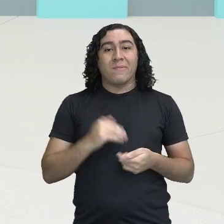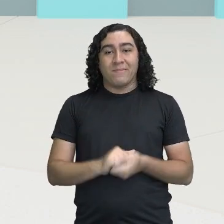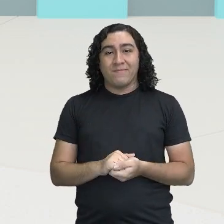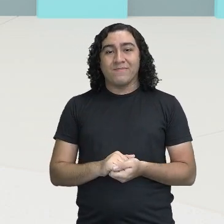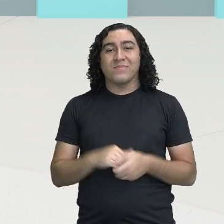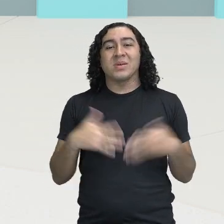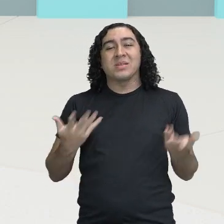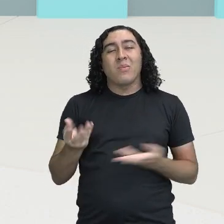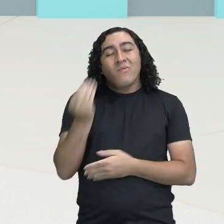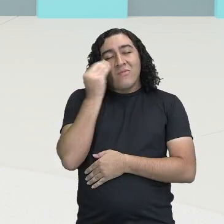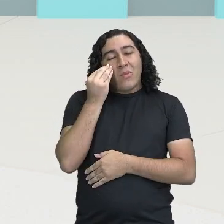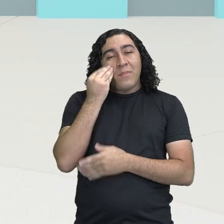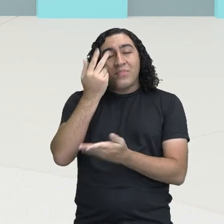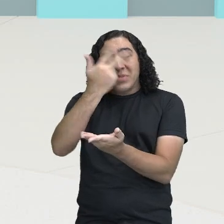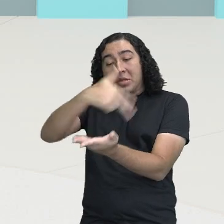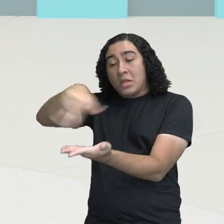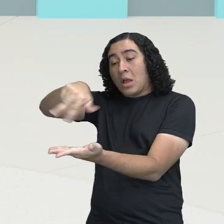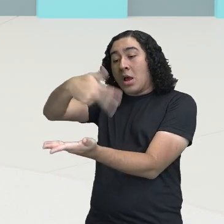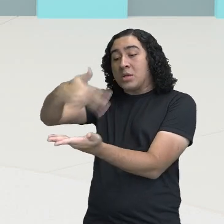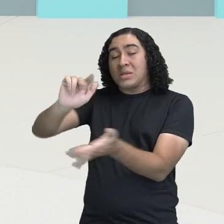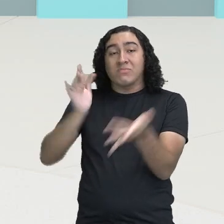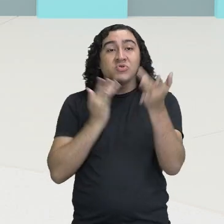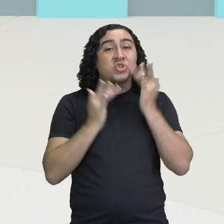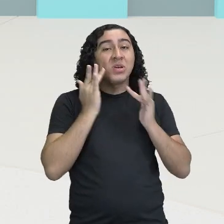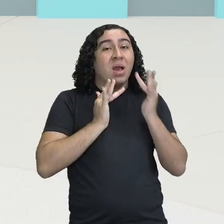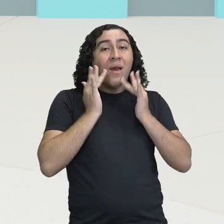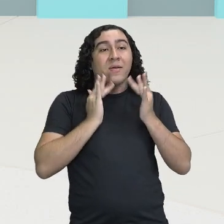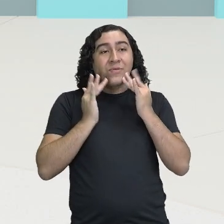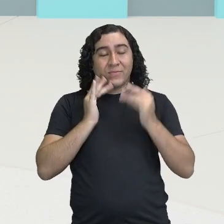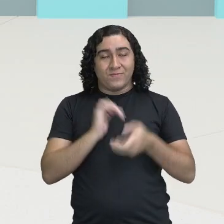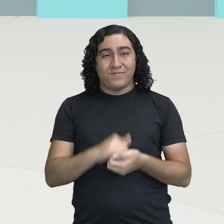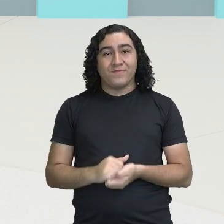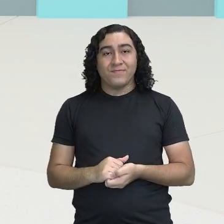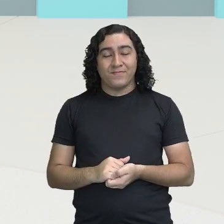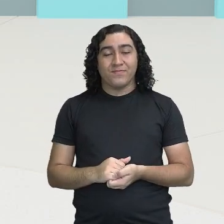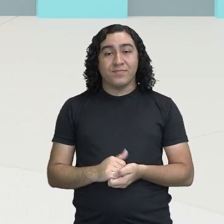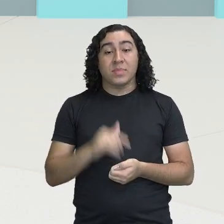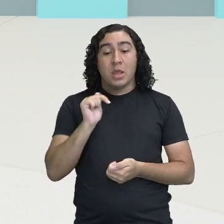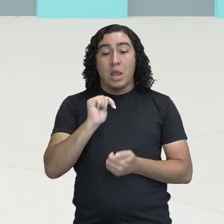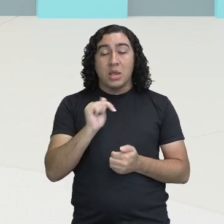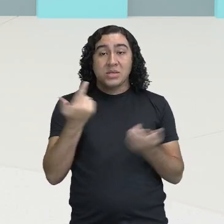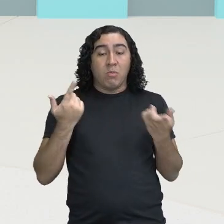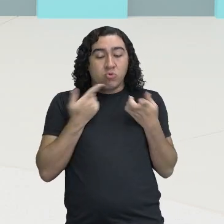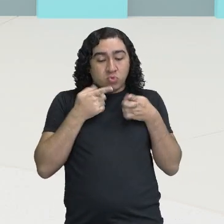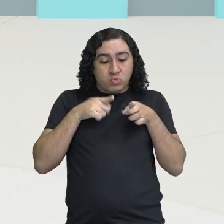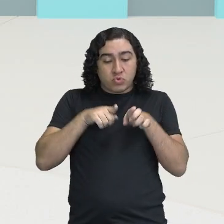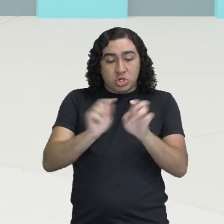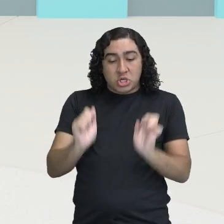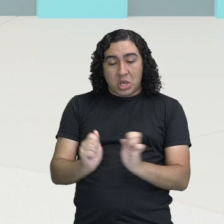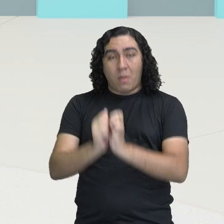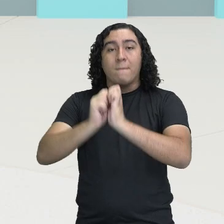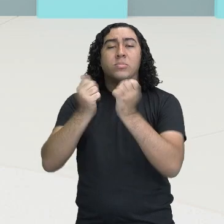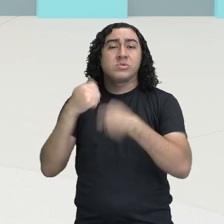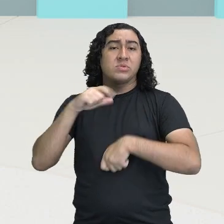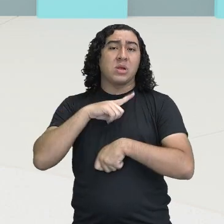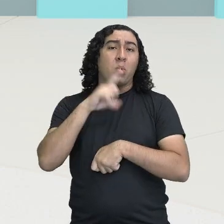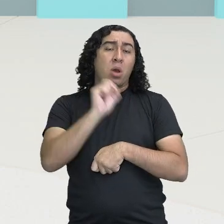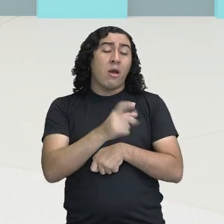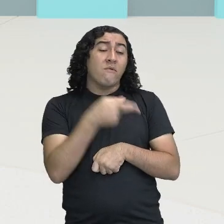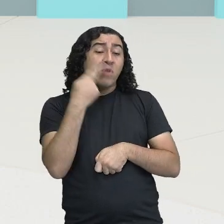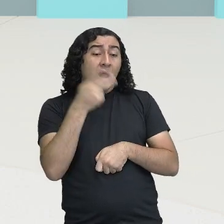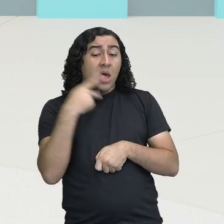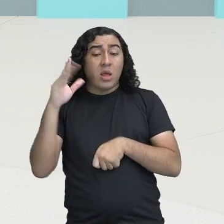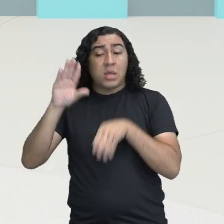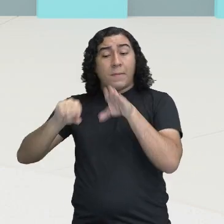aqui, a dança e o teatro, né? Esse desenvolvimento que pode ser falado,